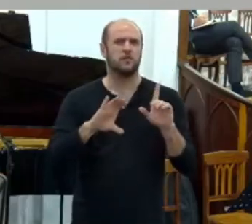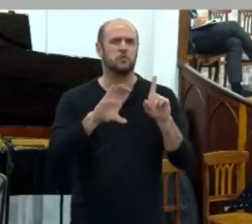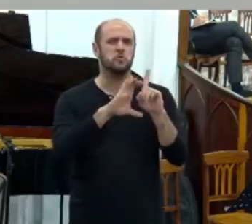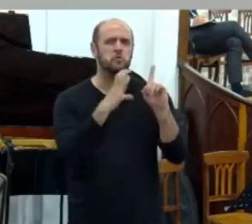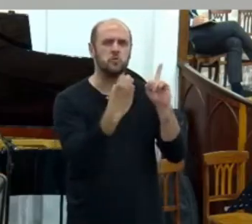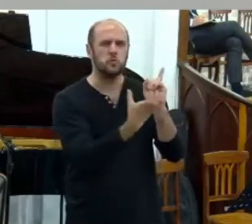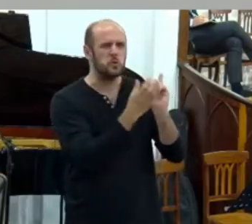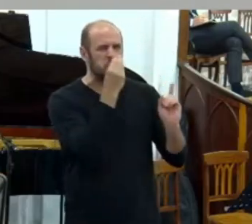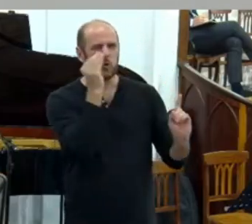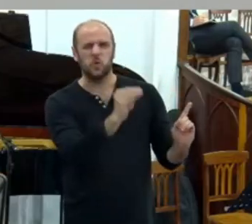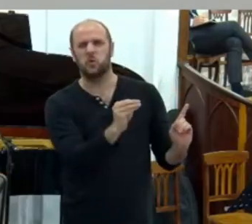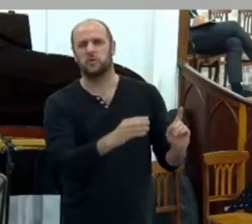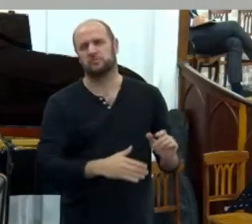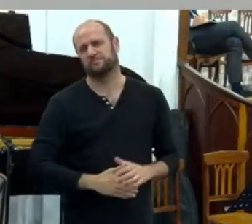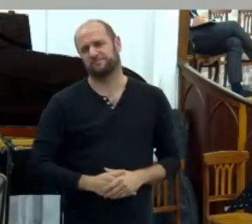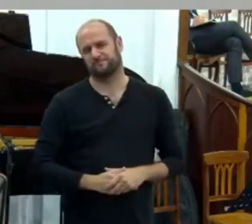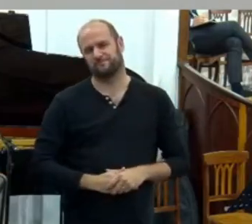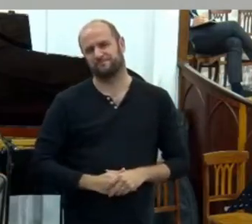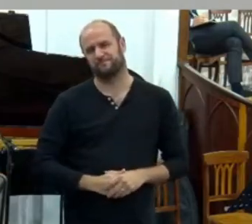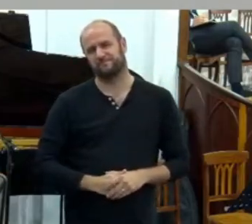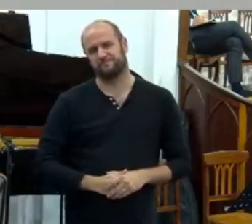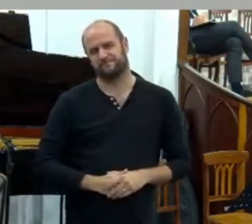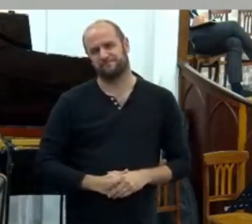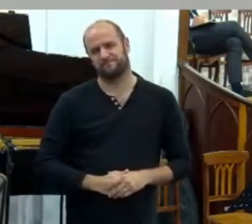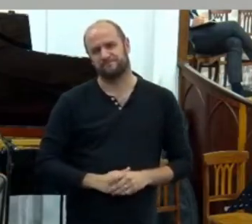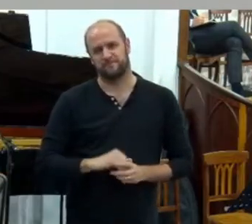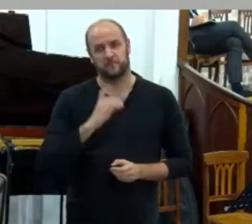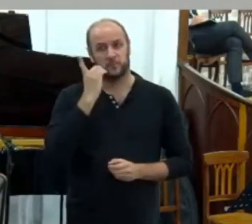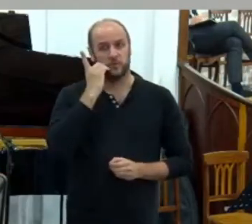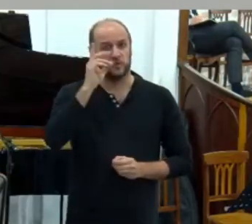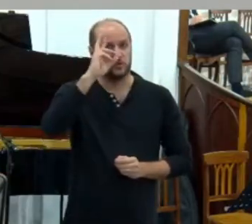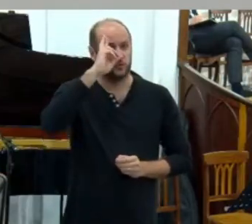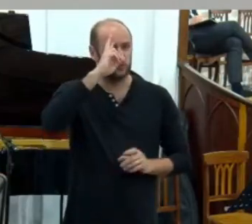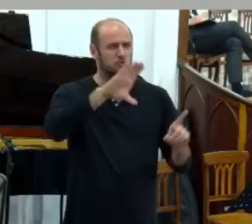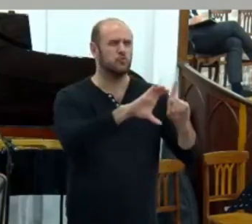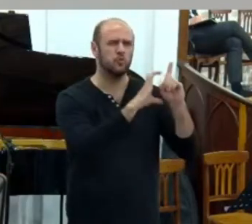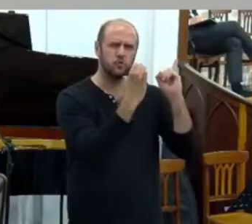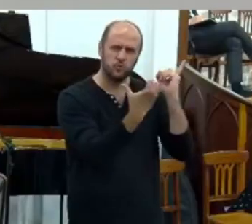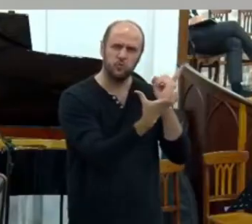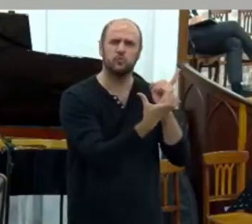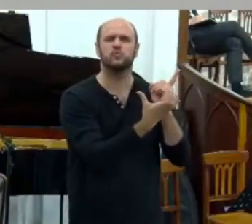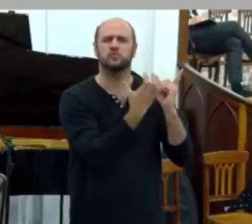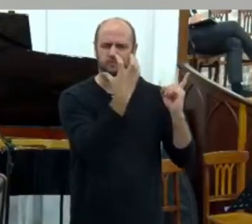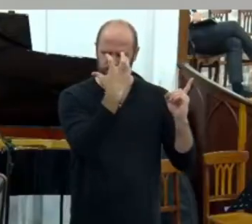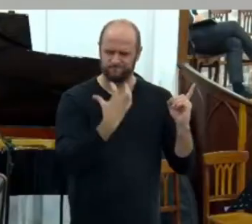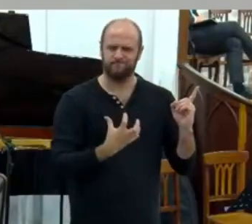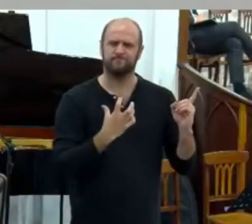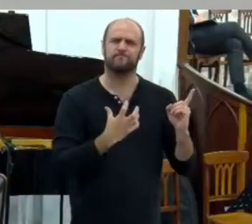público ao Senhor. O dia do Senhor, o culto solene.